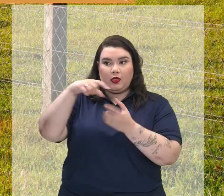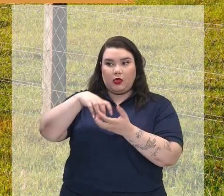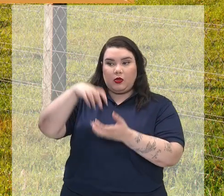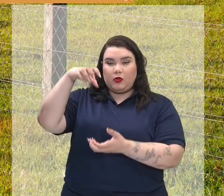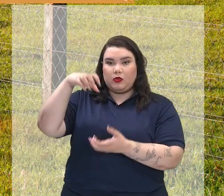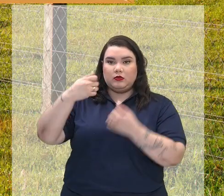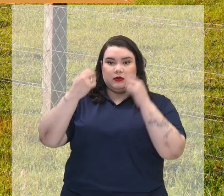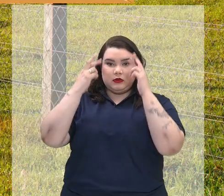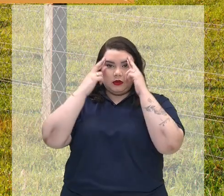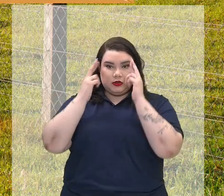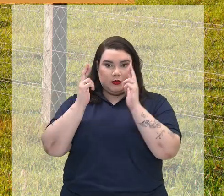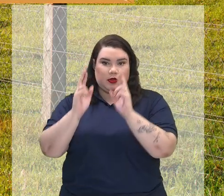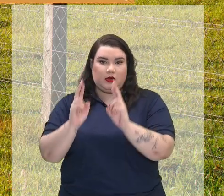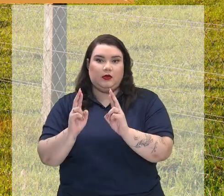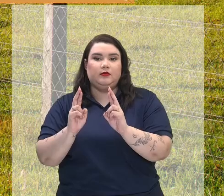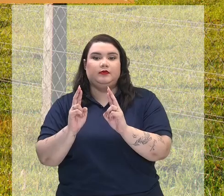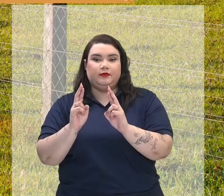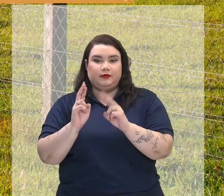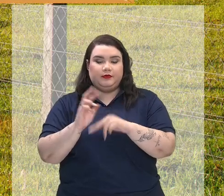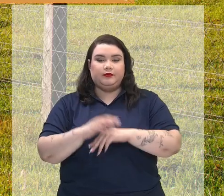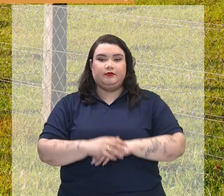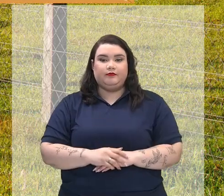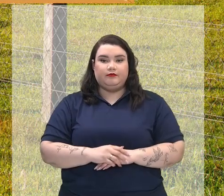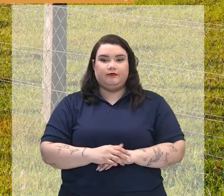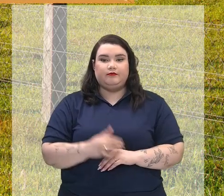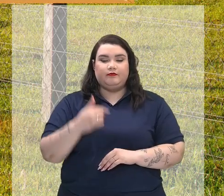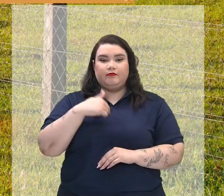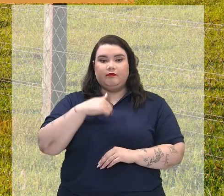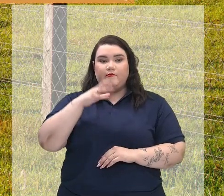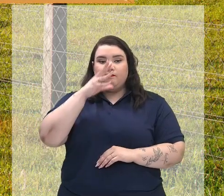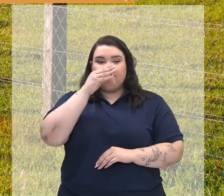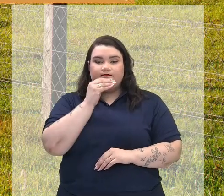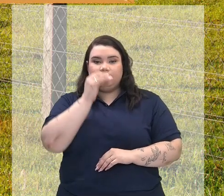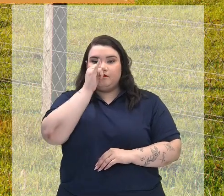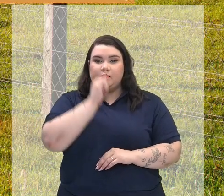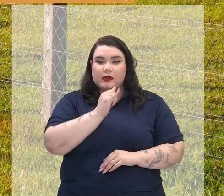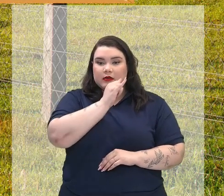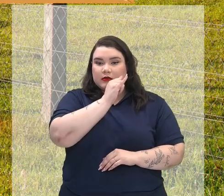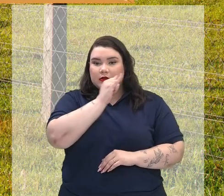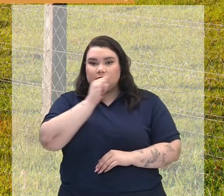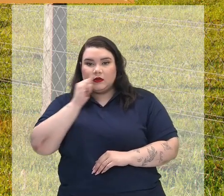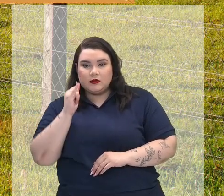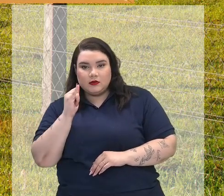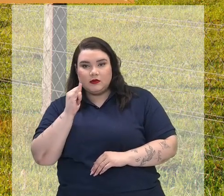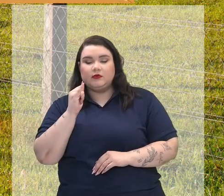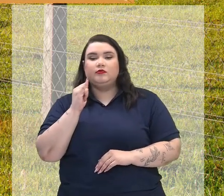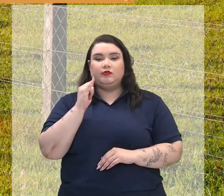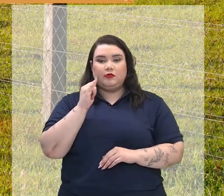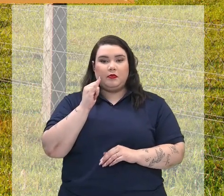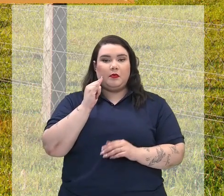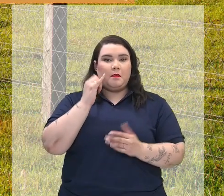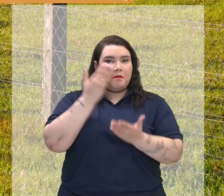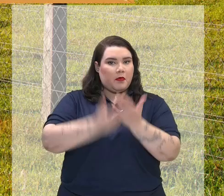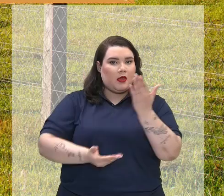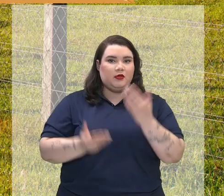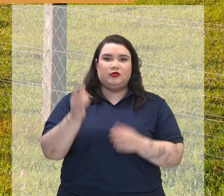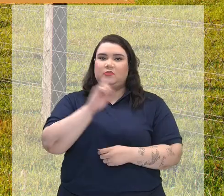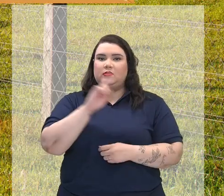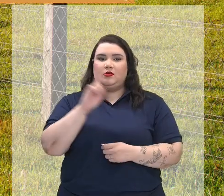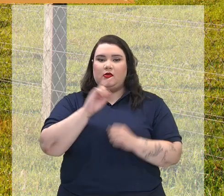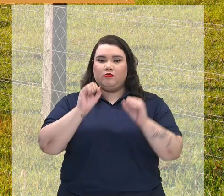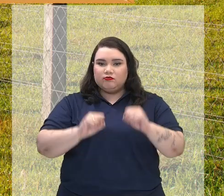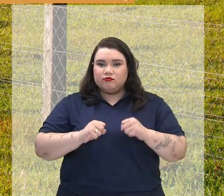que falar. No silêncio da minha flecha, resiste. Não fui vencido. Fiz